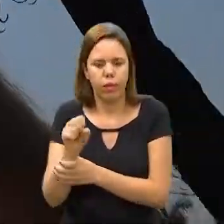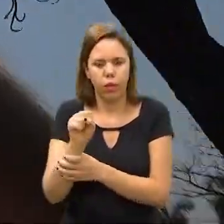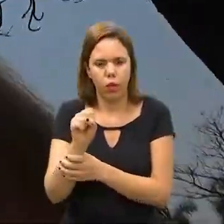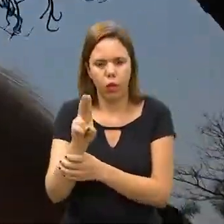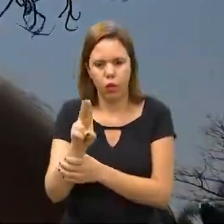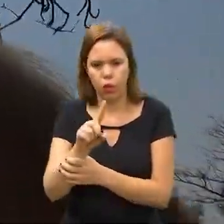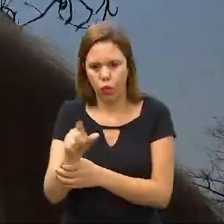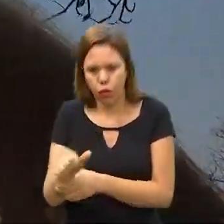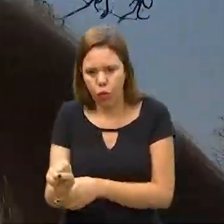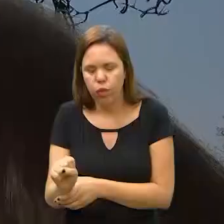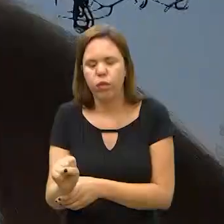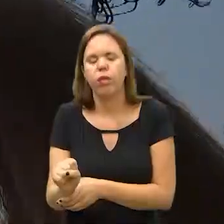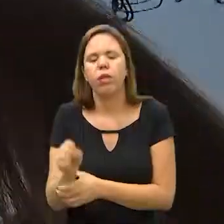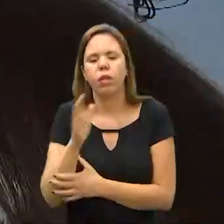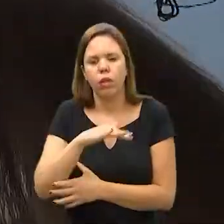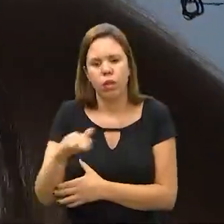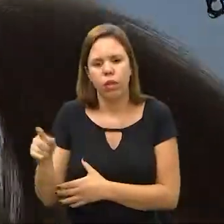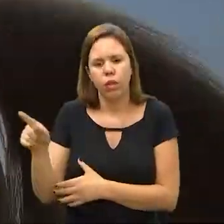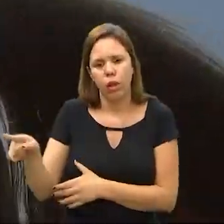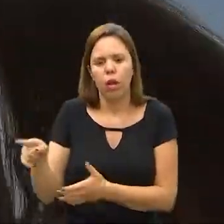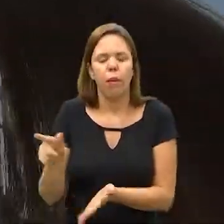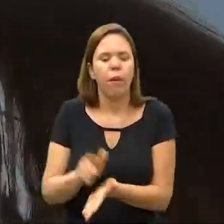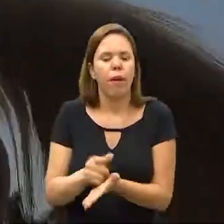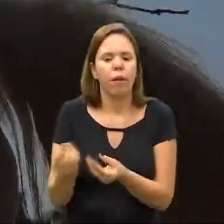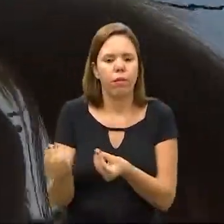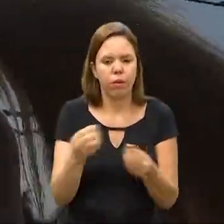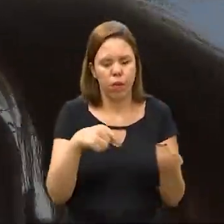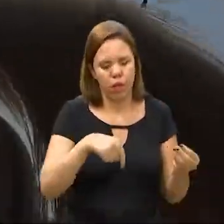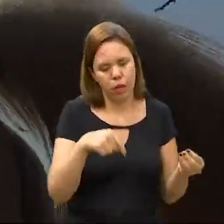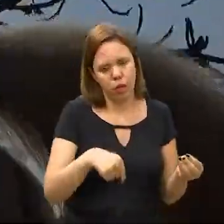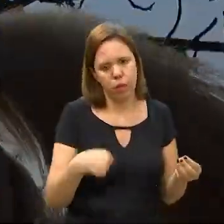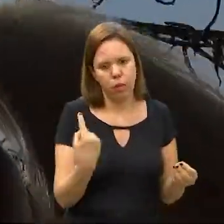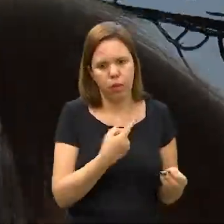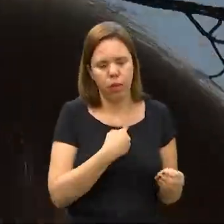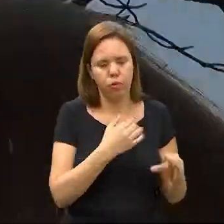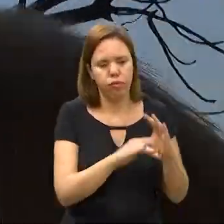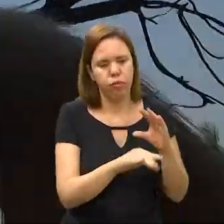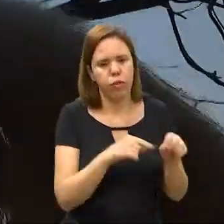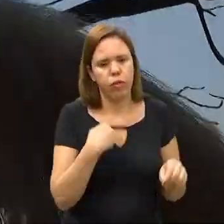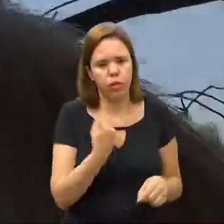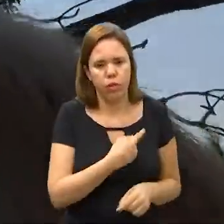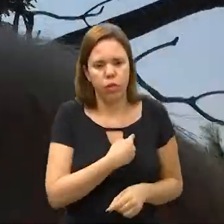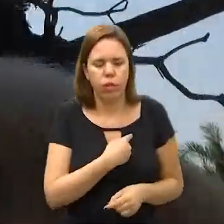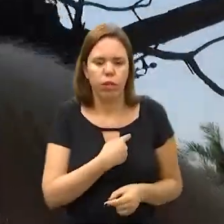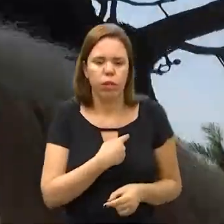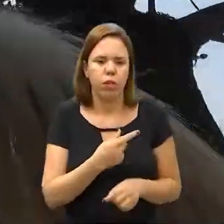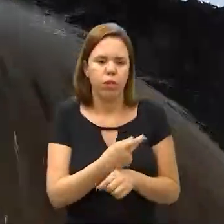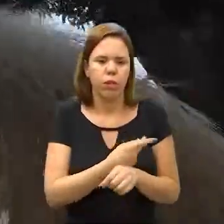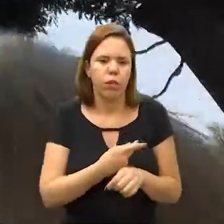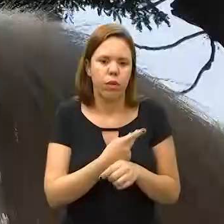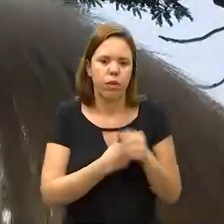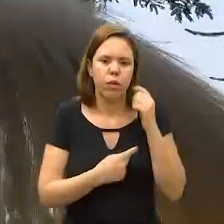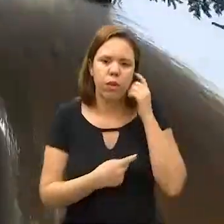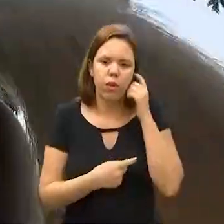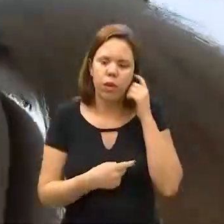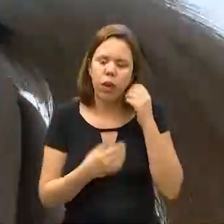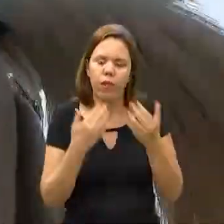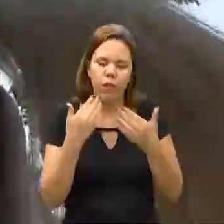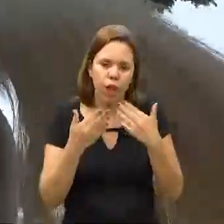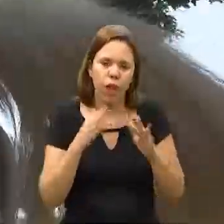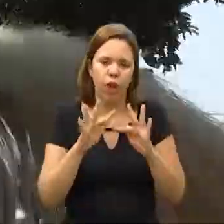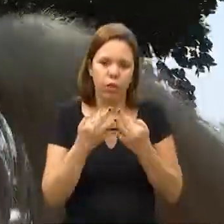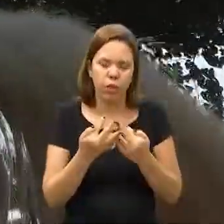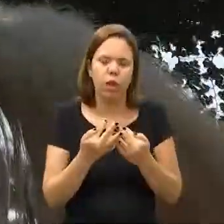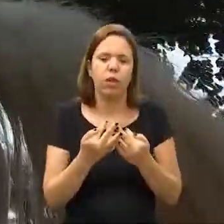Souzas e a criança de lá é encaminhada para nós. A gente procura falar com os